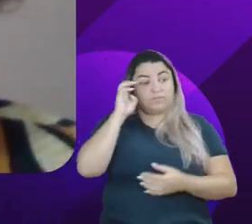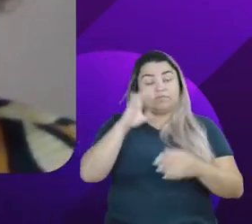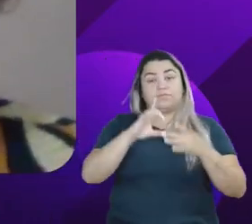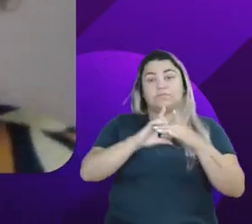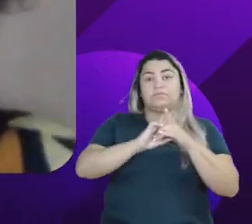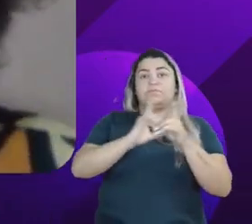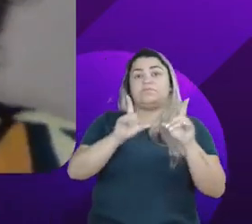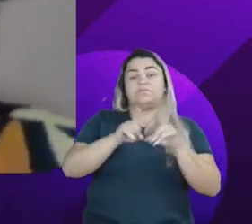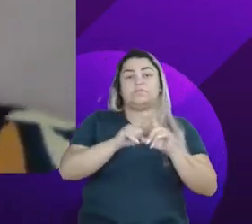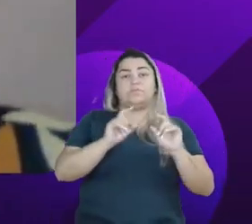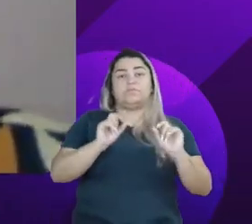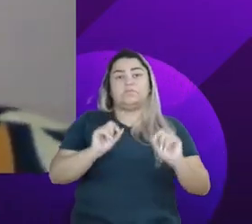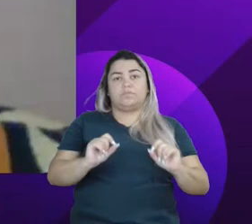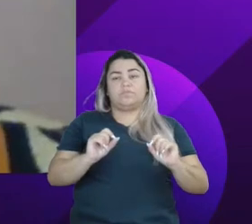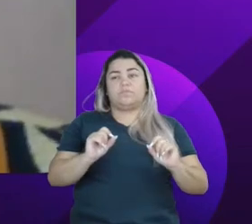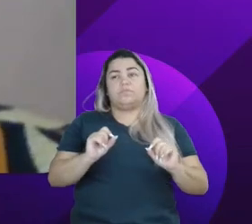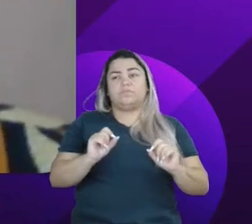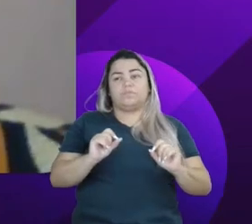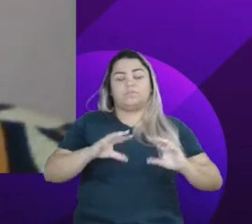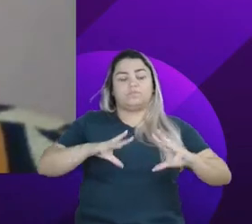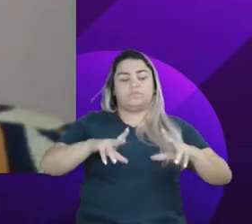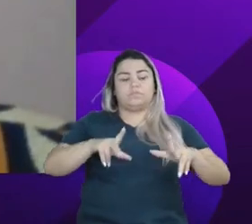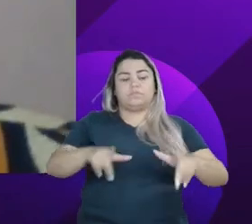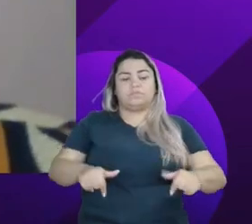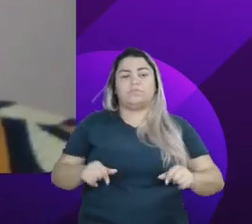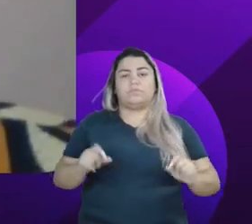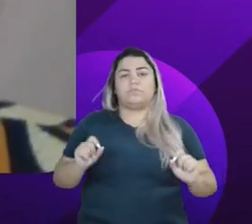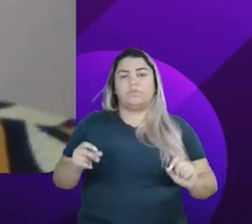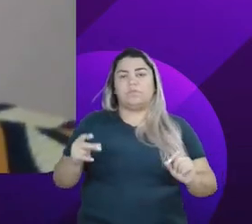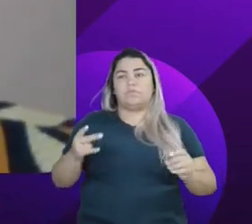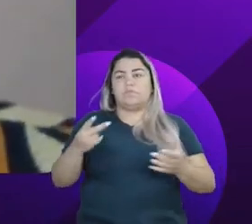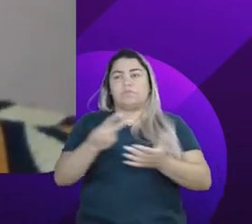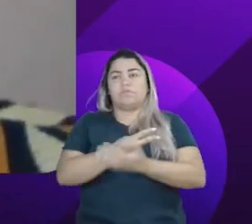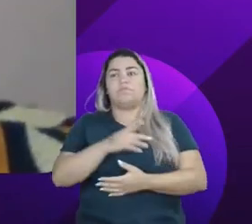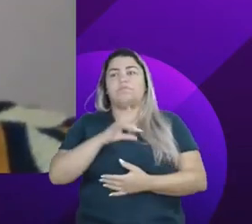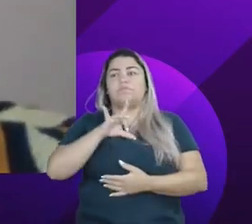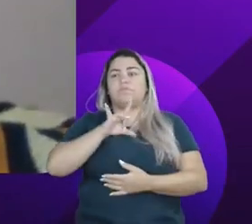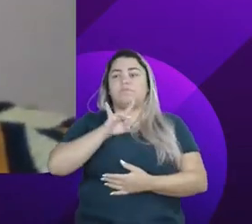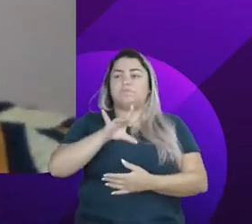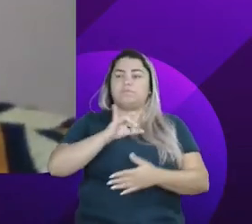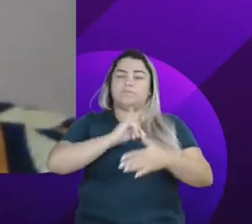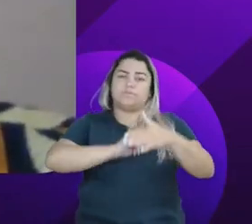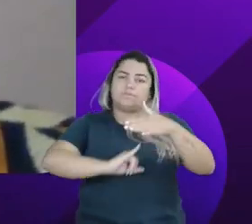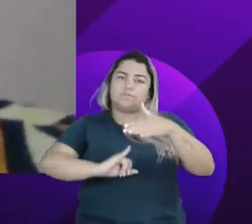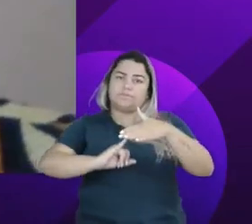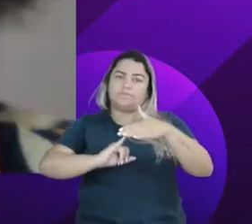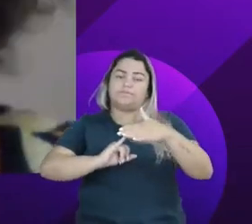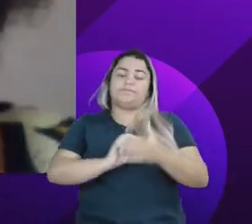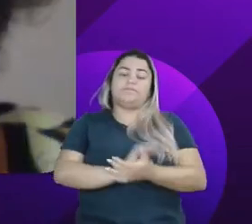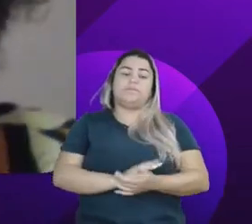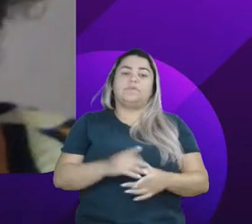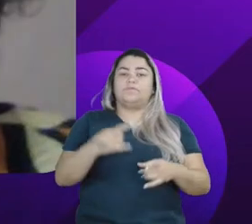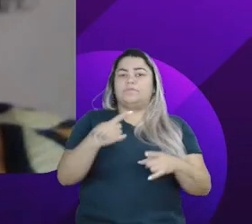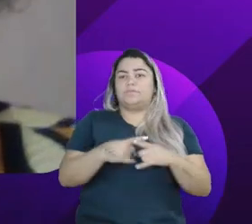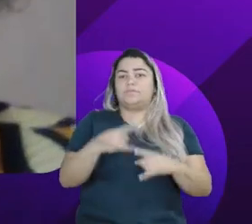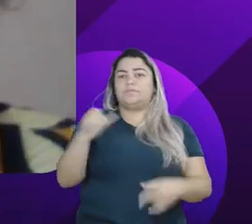que nos permitem isso. E tudo isso só perpassa pela institucionalização.